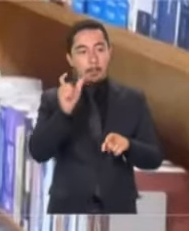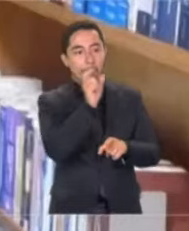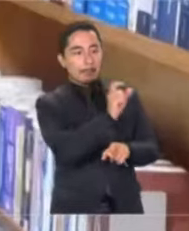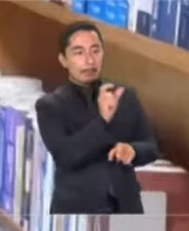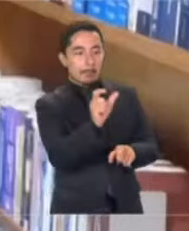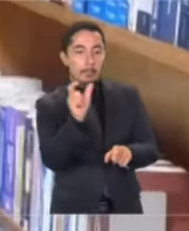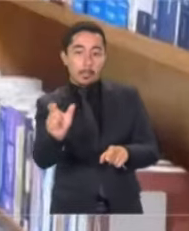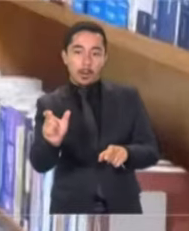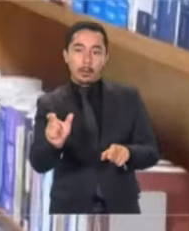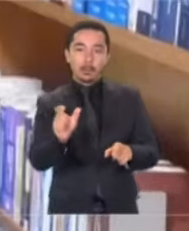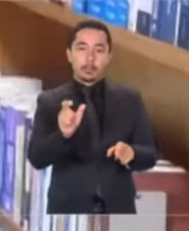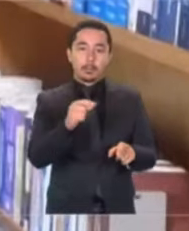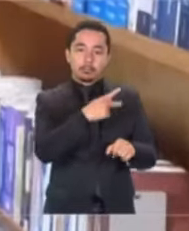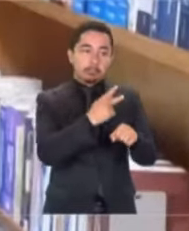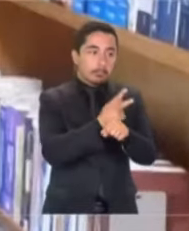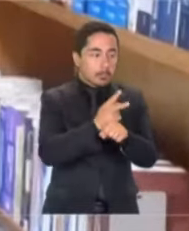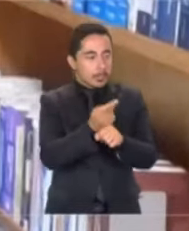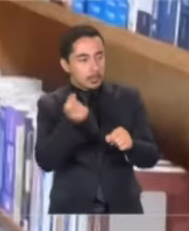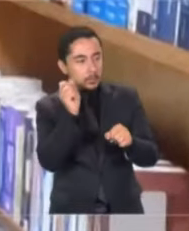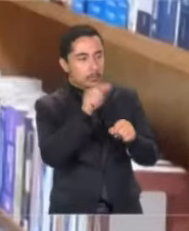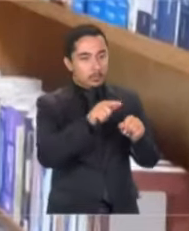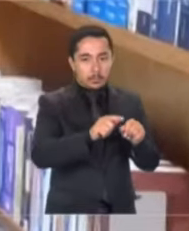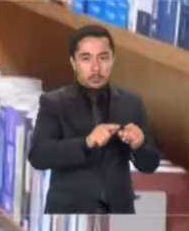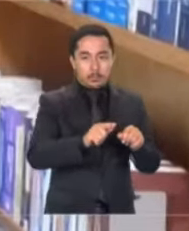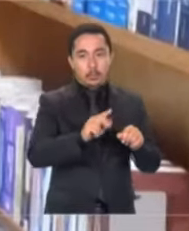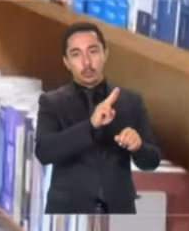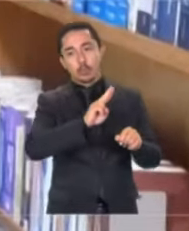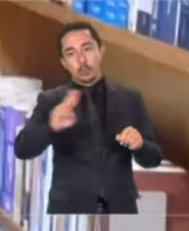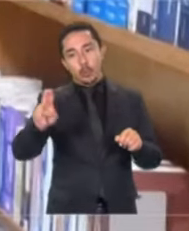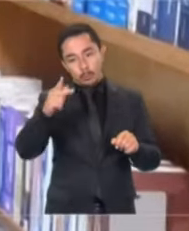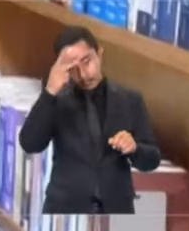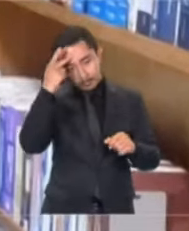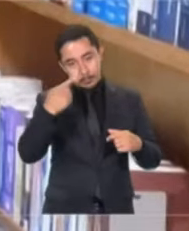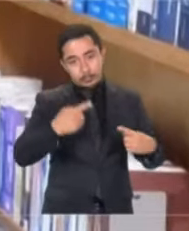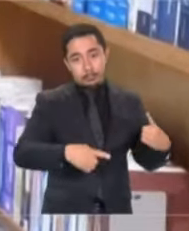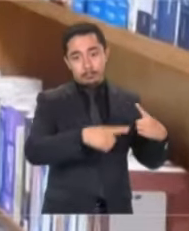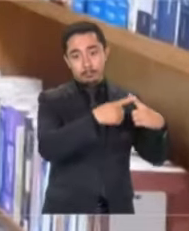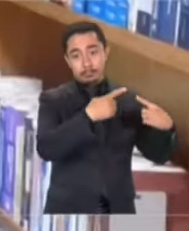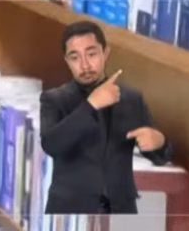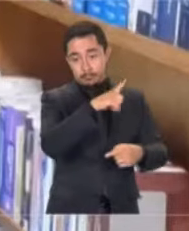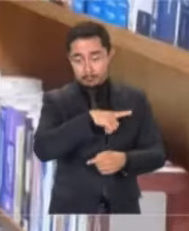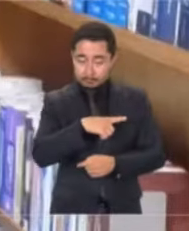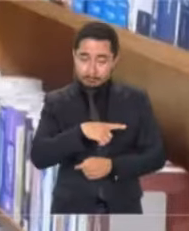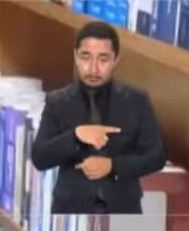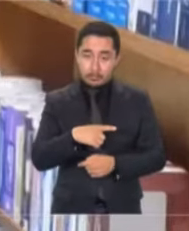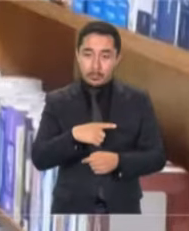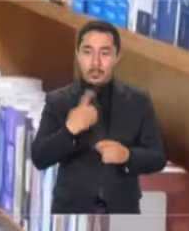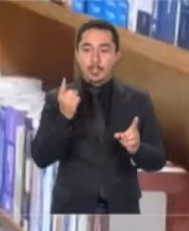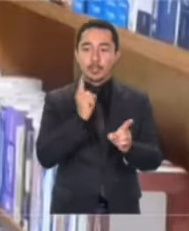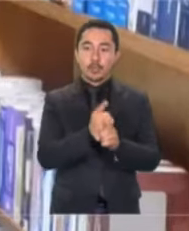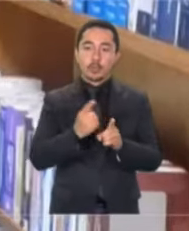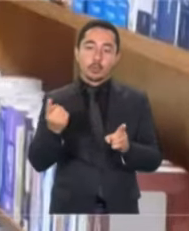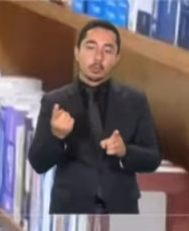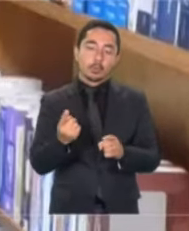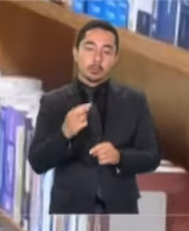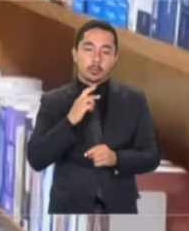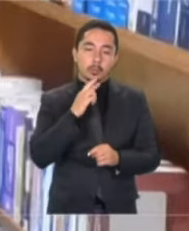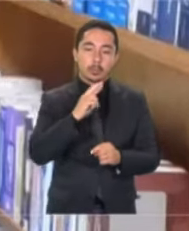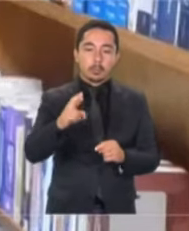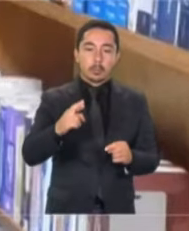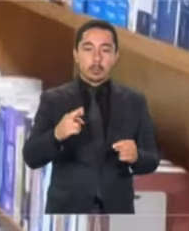como palavra-chave o nome do adversário para encontrar resultados favoráveis